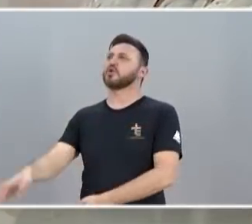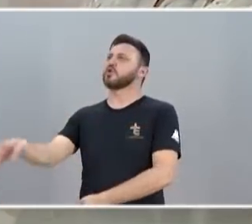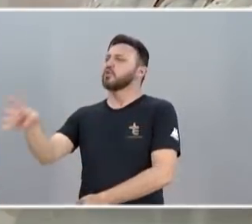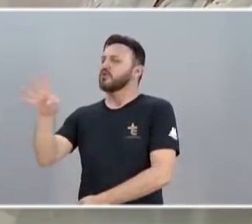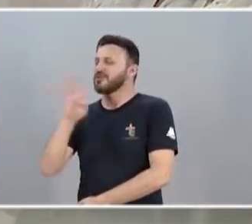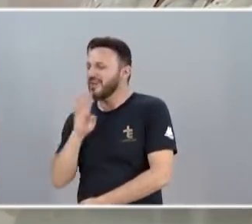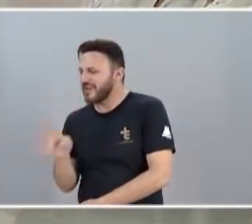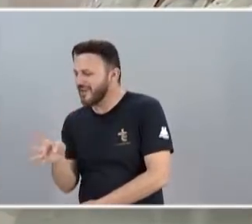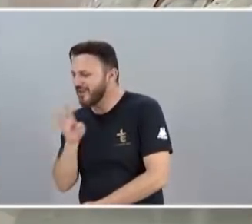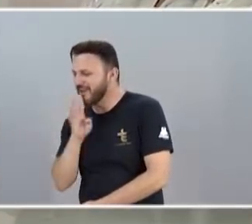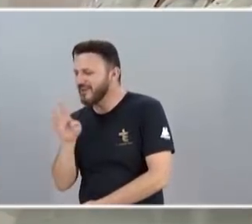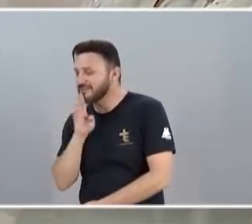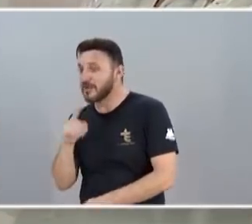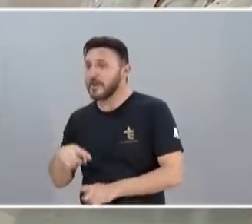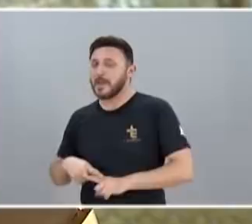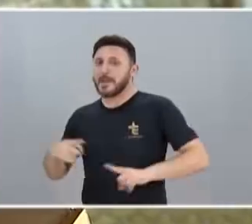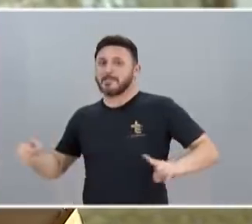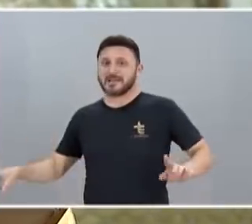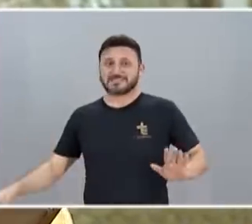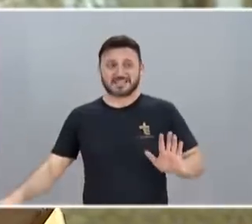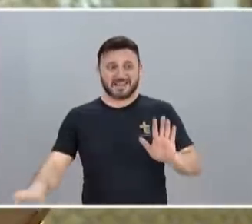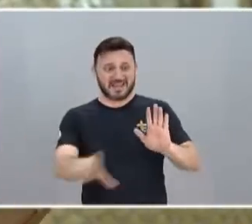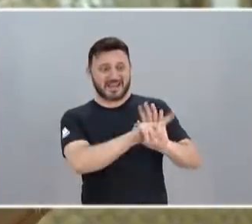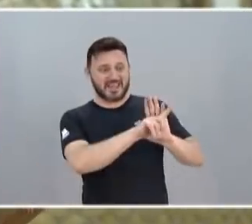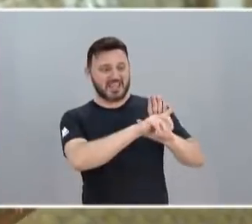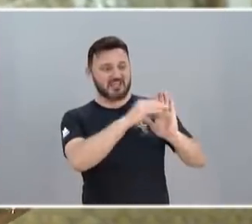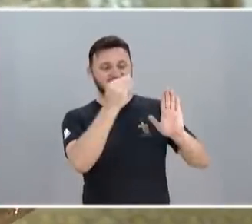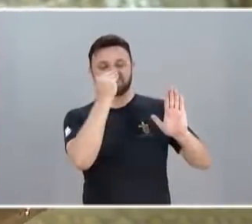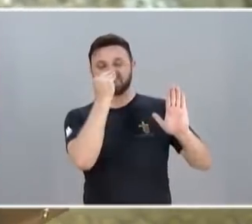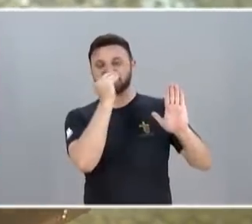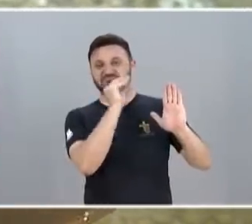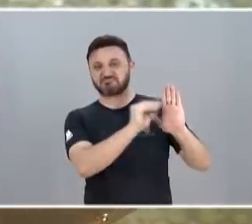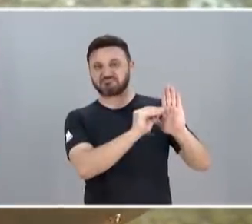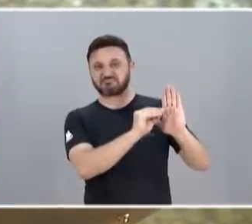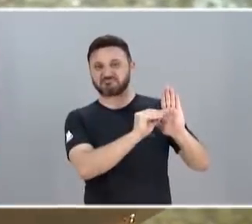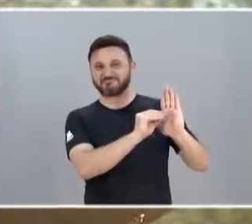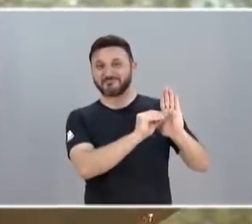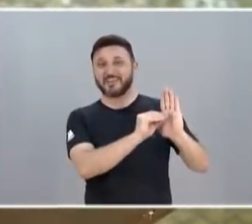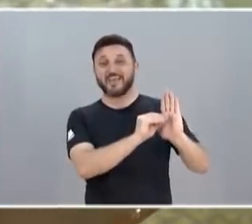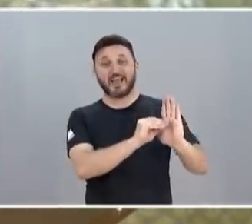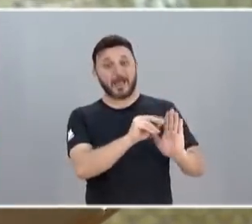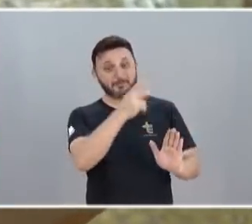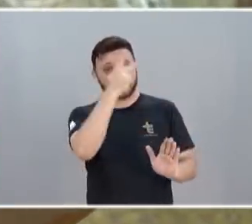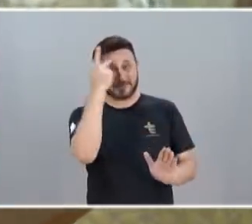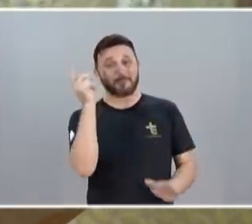mas não guarda os mandamentos de Jesus, é um mentiroso.